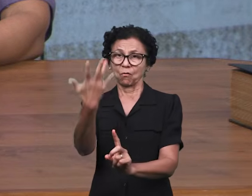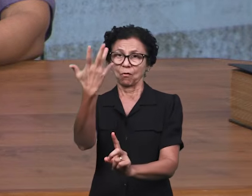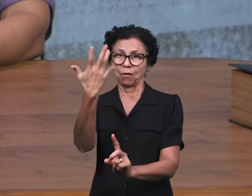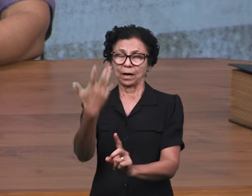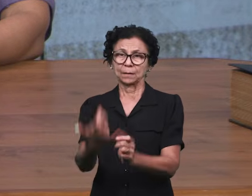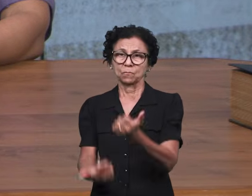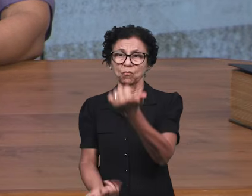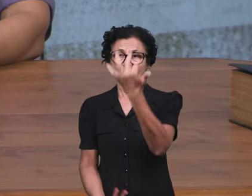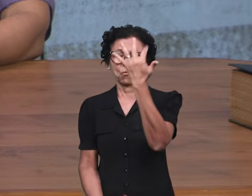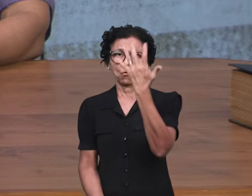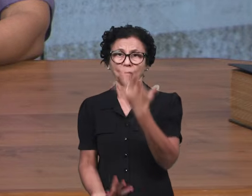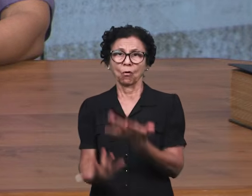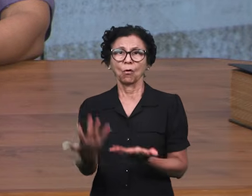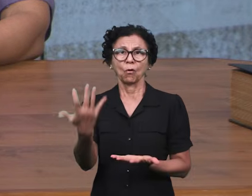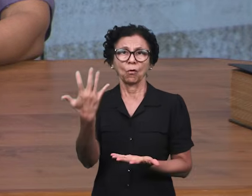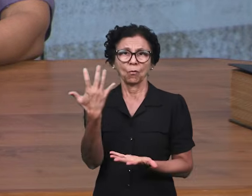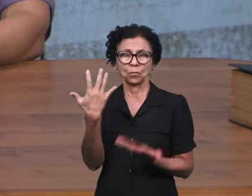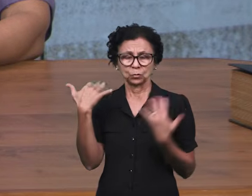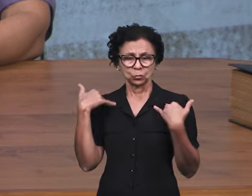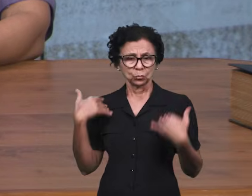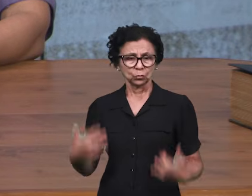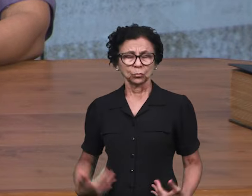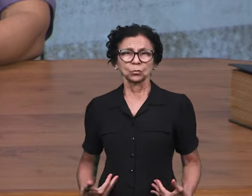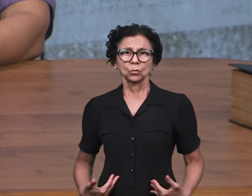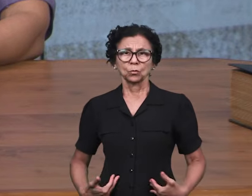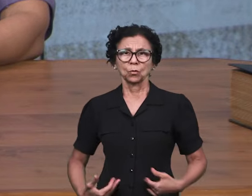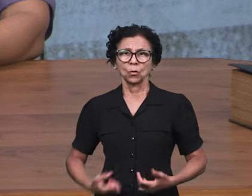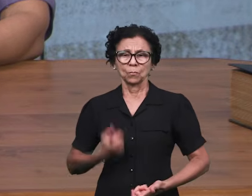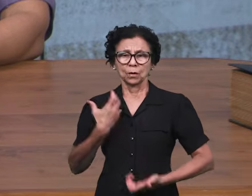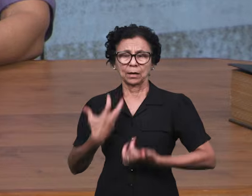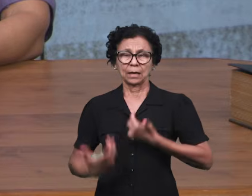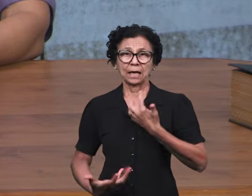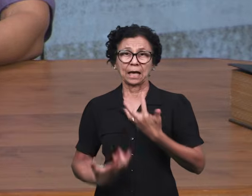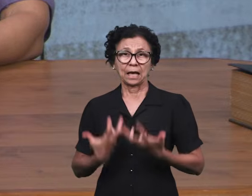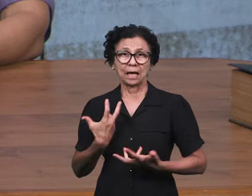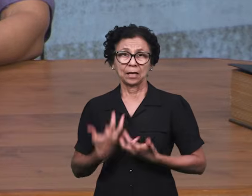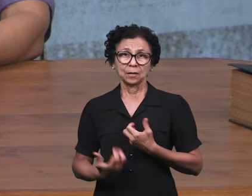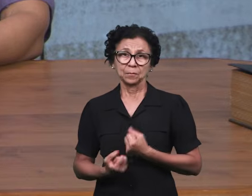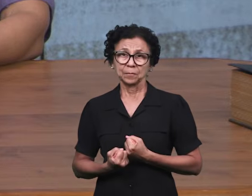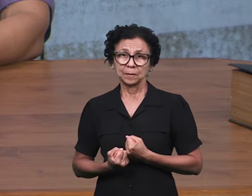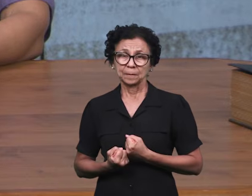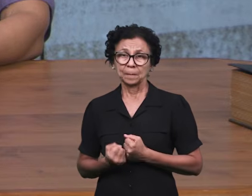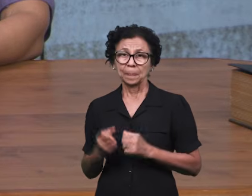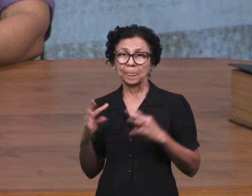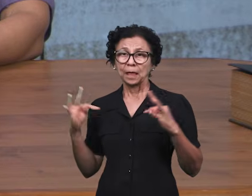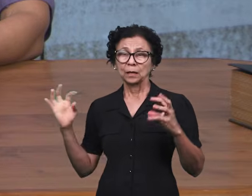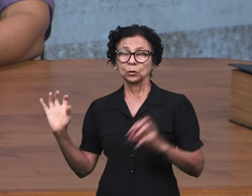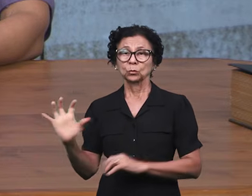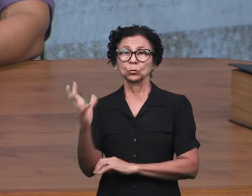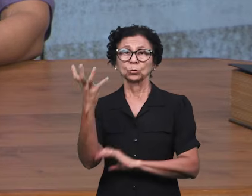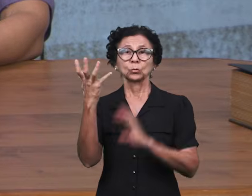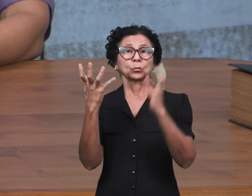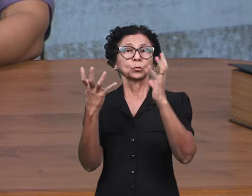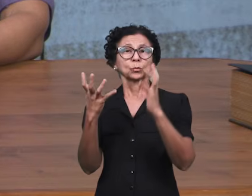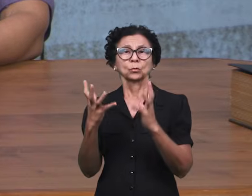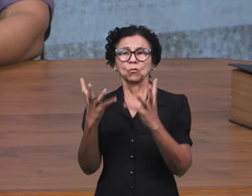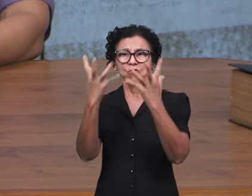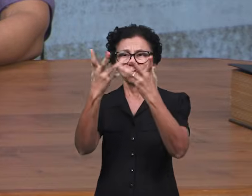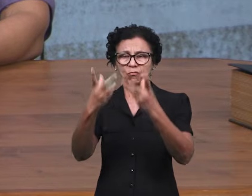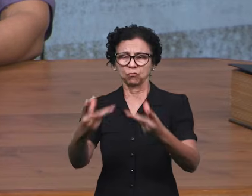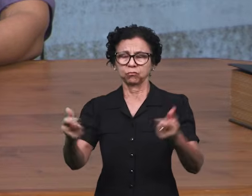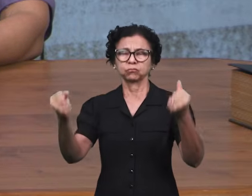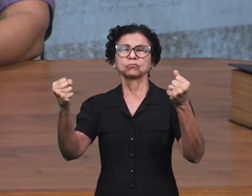e consuma os seus espinheiros e as suas sarças num dia. Também